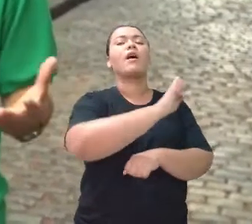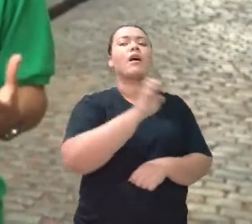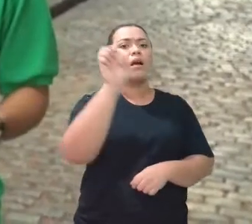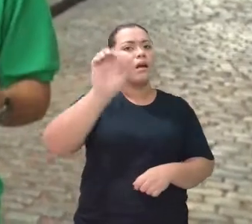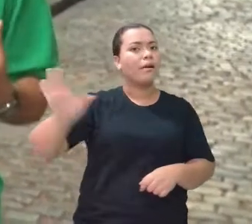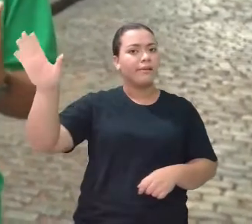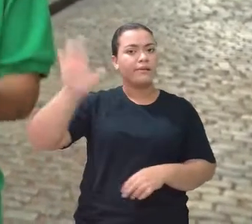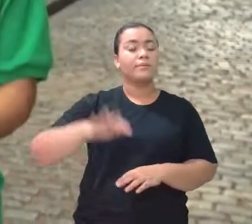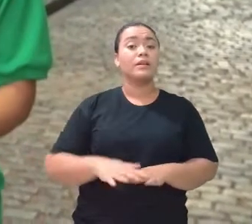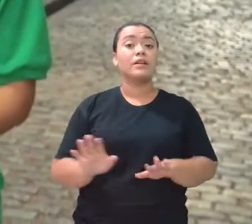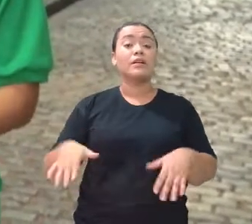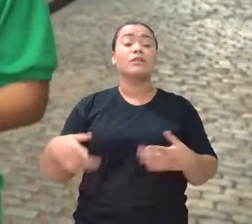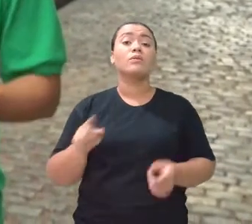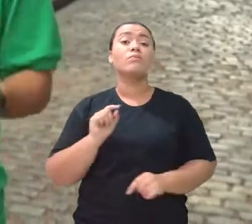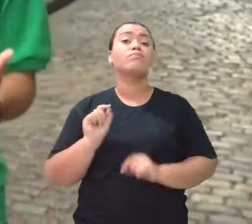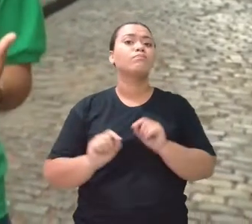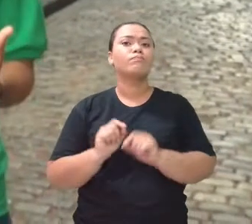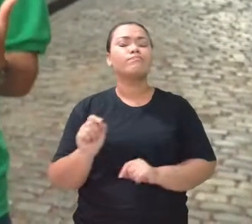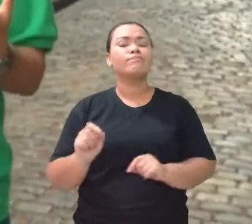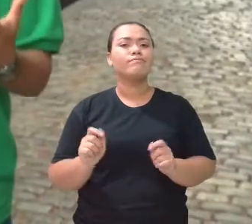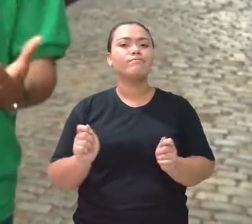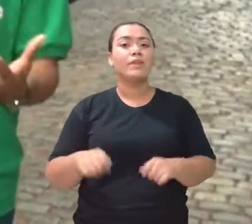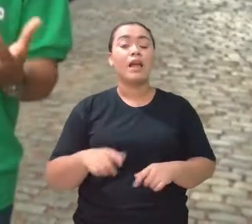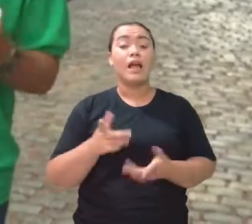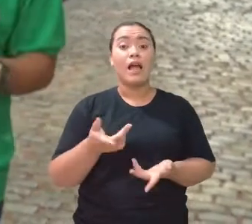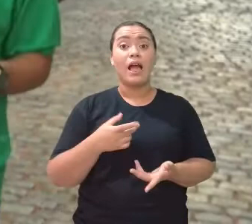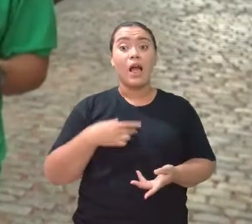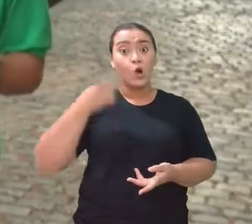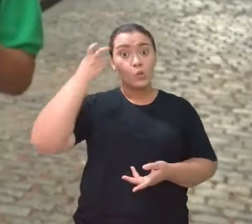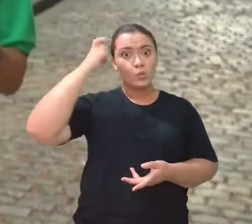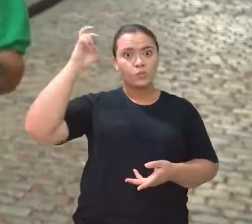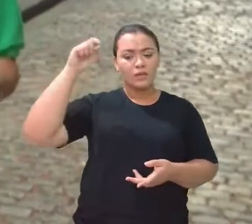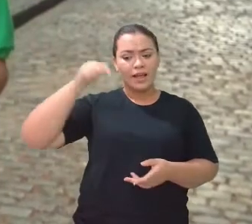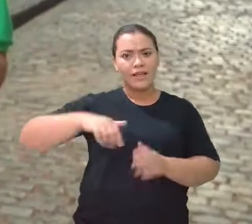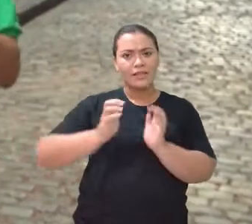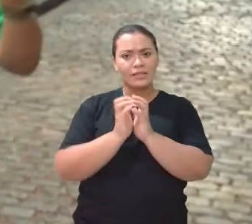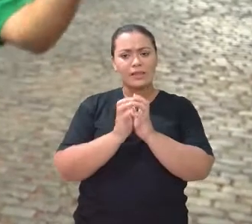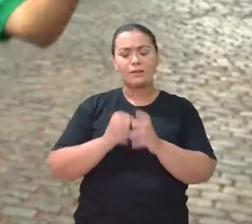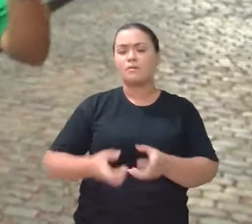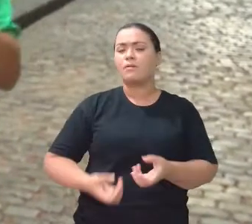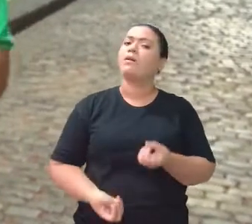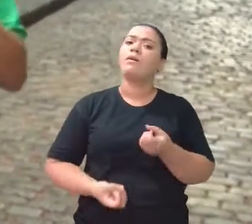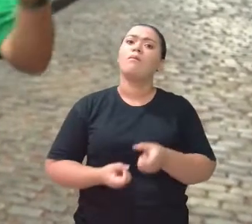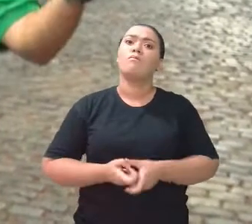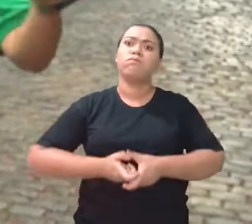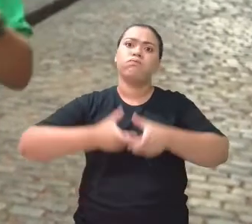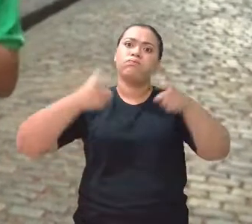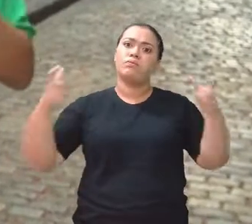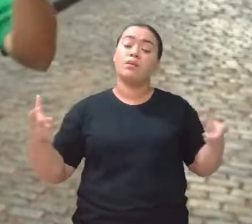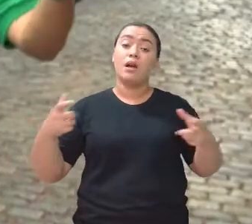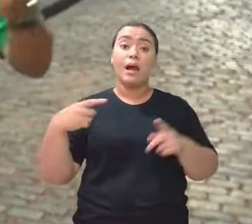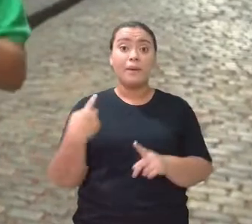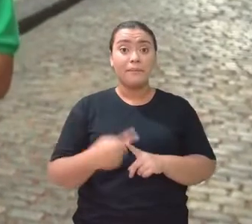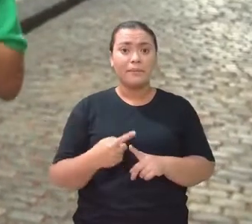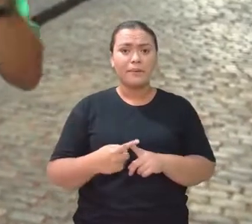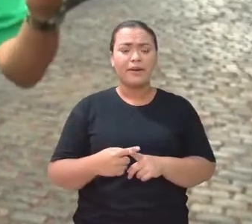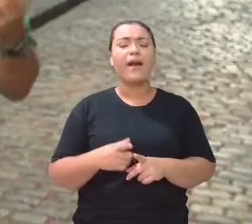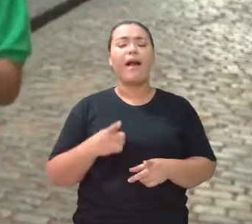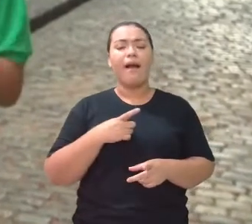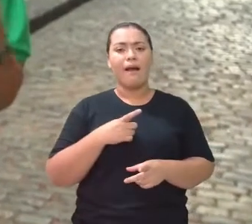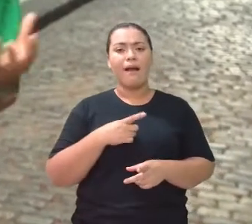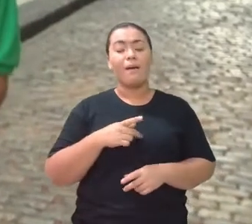que é que aconteceu? A cultura da nossa cidade efervesceu nesse período. Por quê? porque a transição, né? Muitas